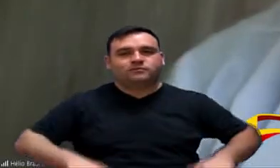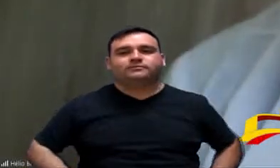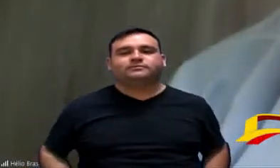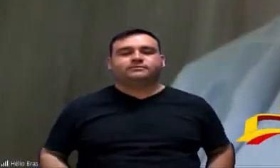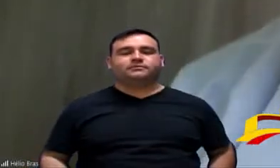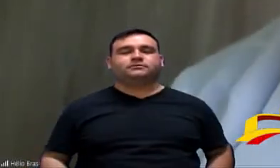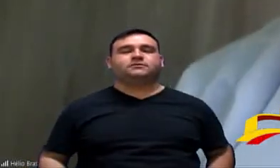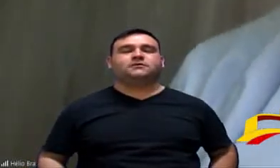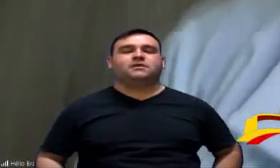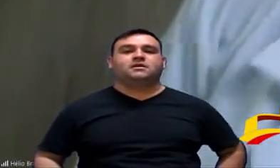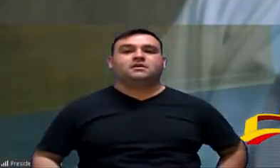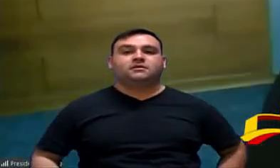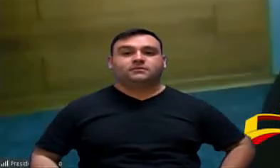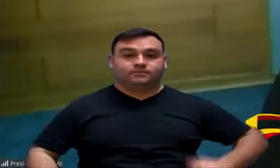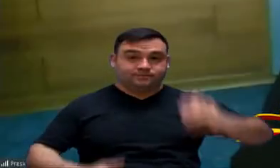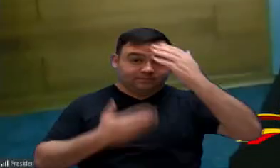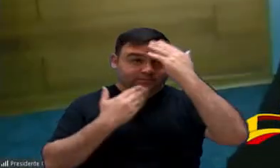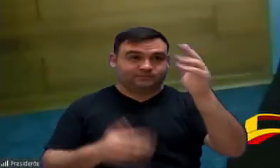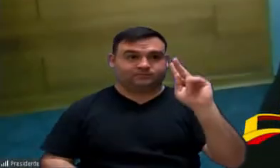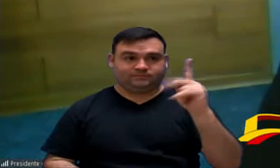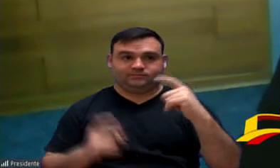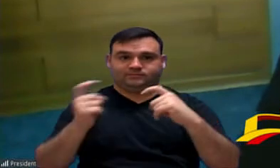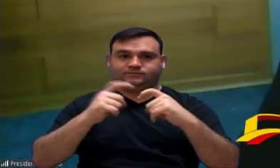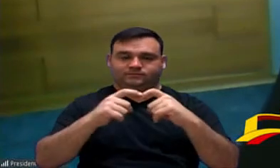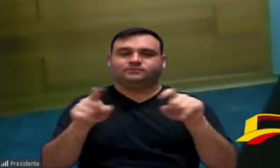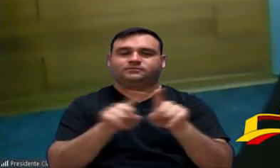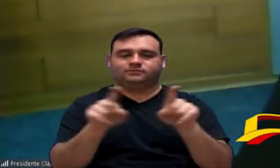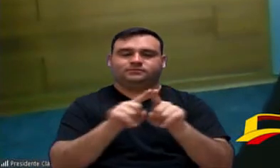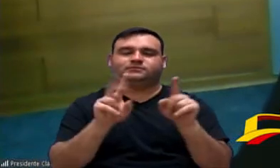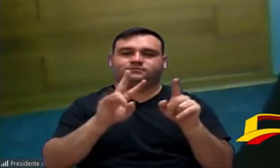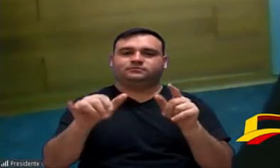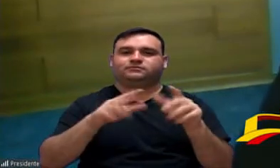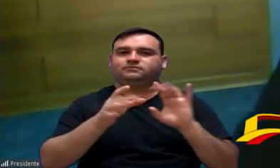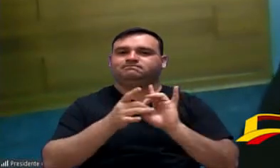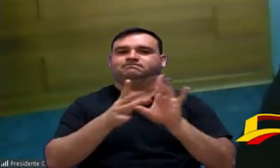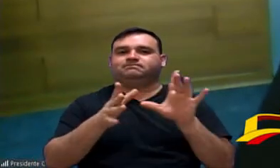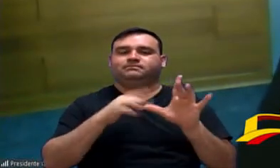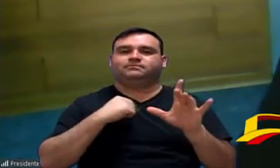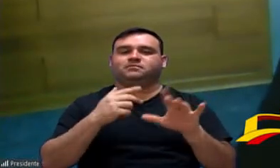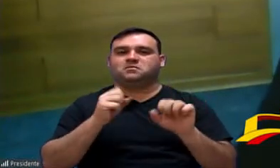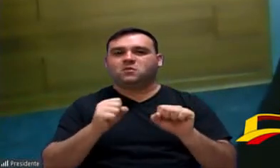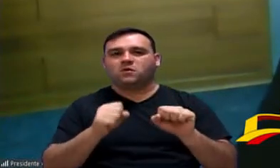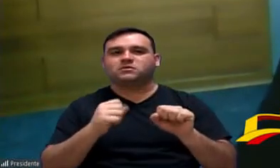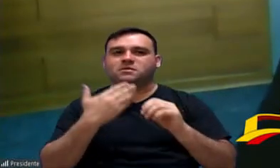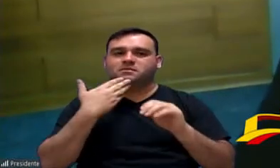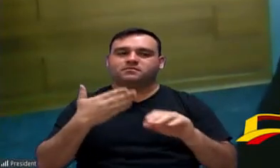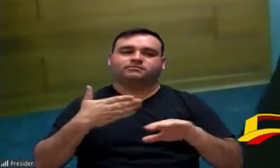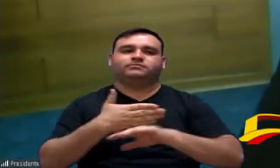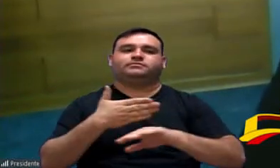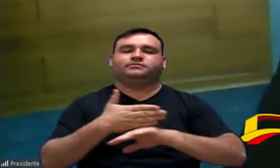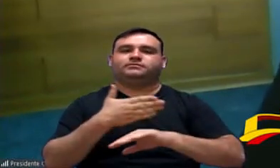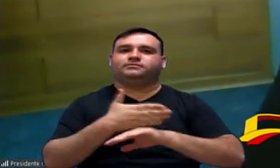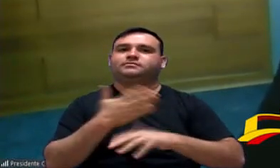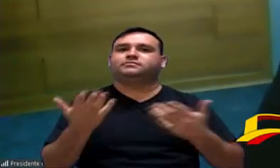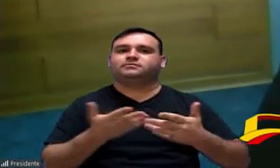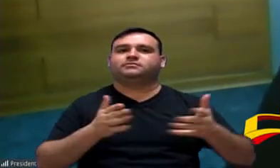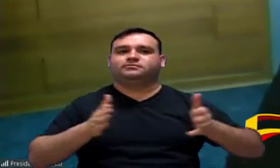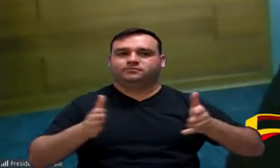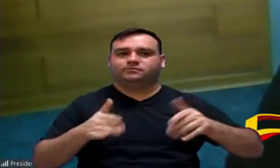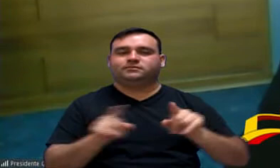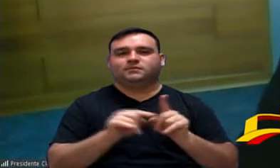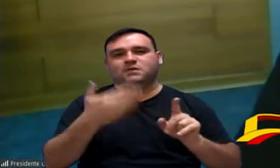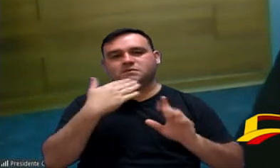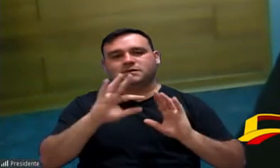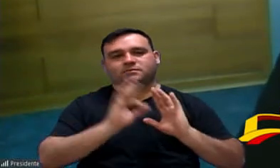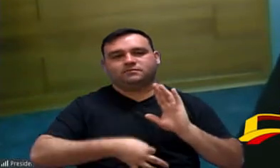senhor presidente. Obrigado, vereador. Vossa Excelência tem toda a liberdade de também participar nesse momento e para pedir